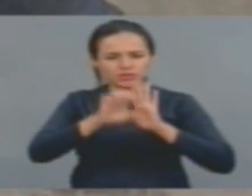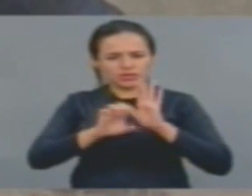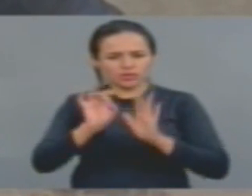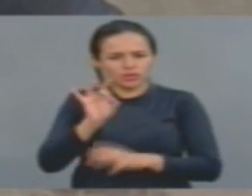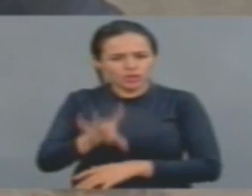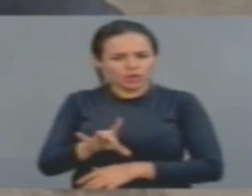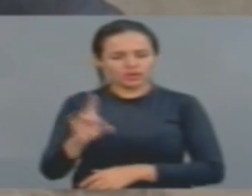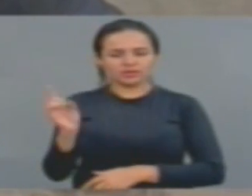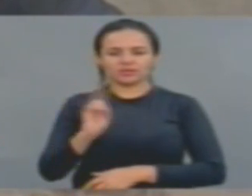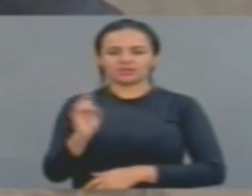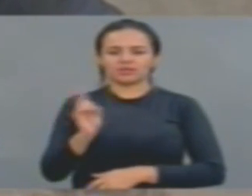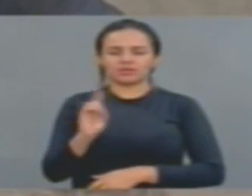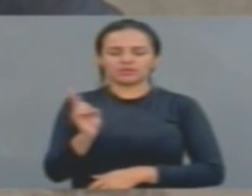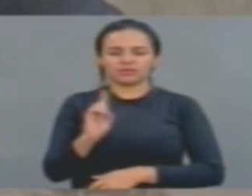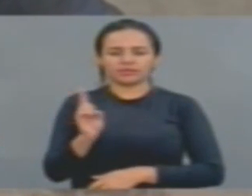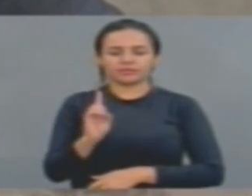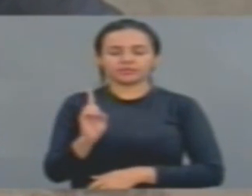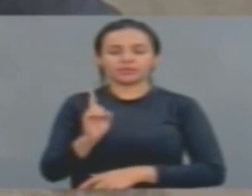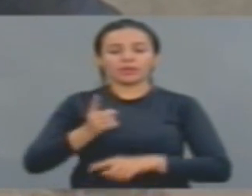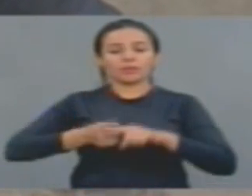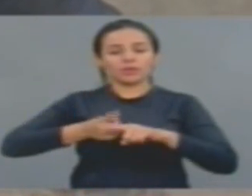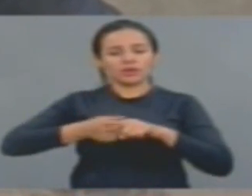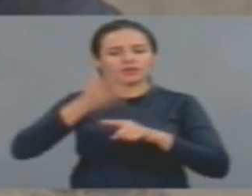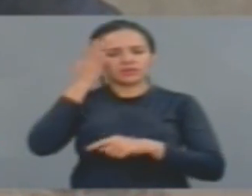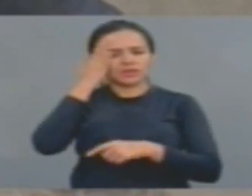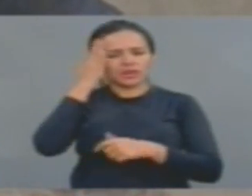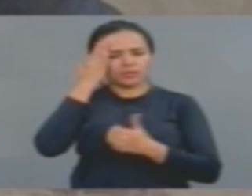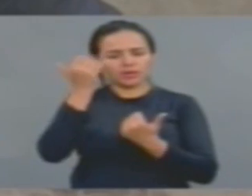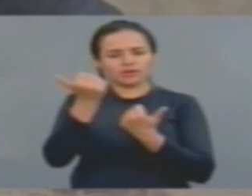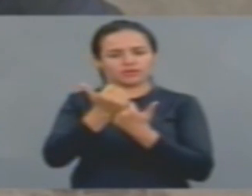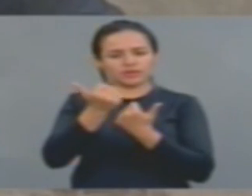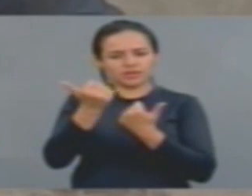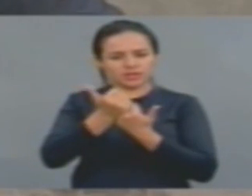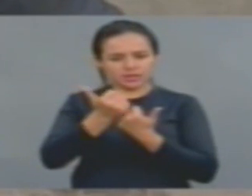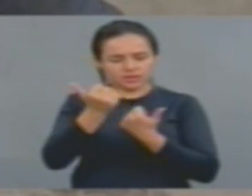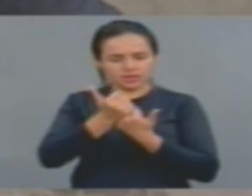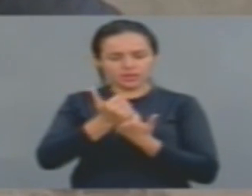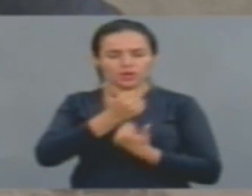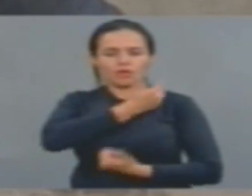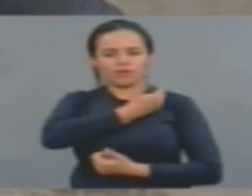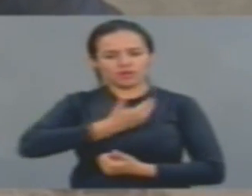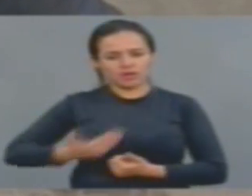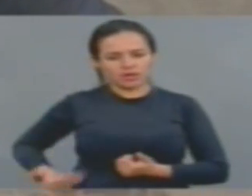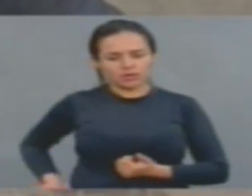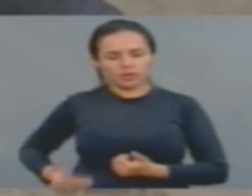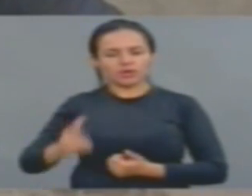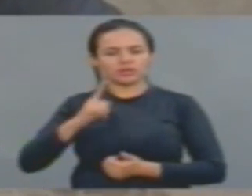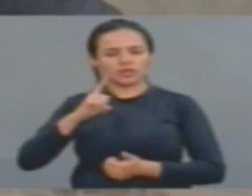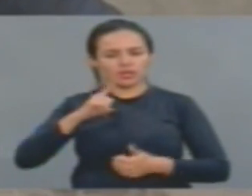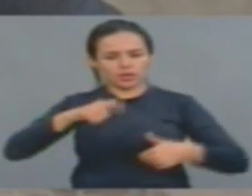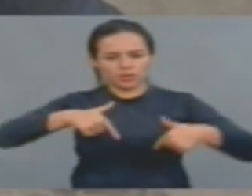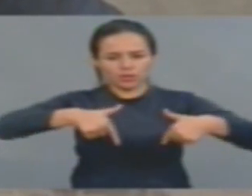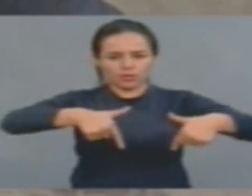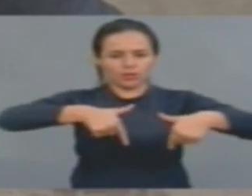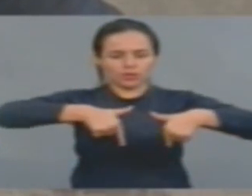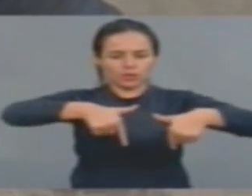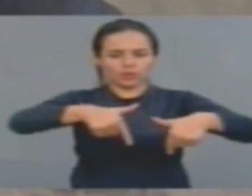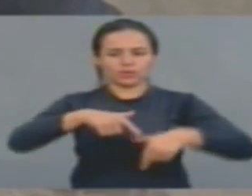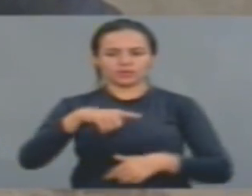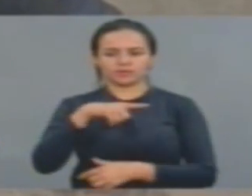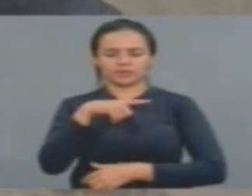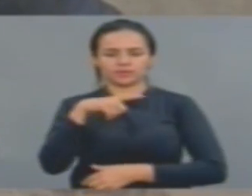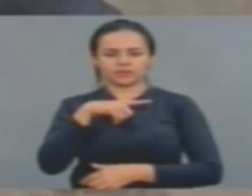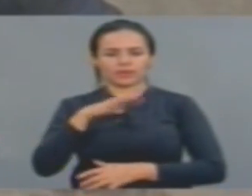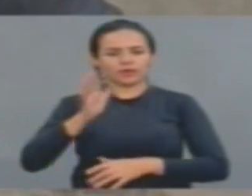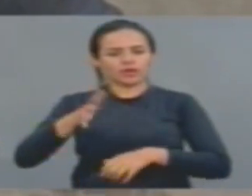o Poder Executivo, a vice-governadora professora Isolda, está à frente inclusive já, acho que nós já chegamos